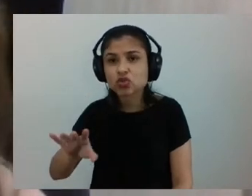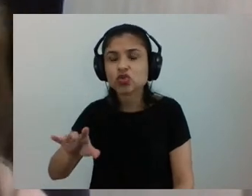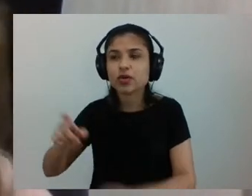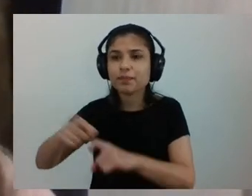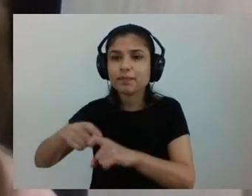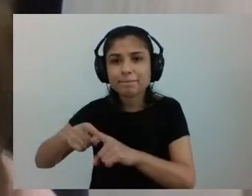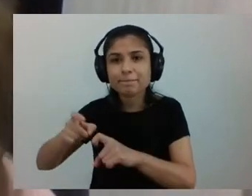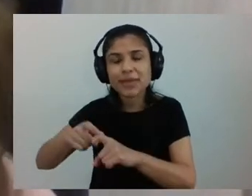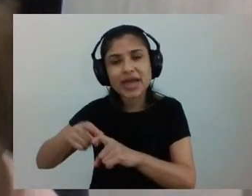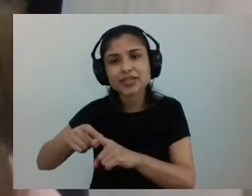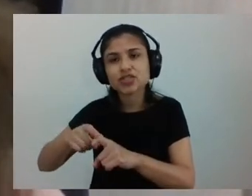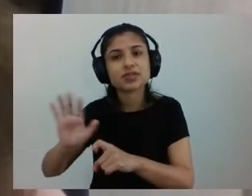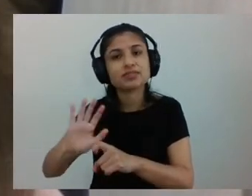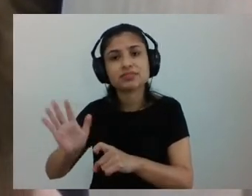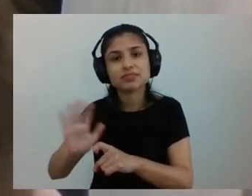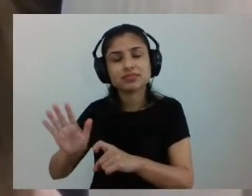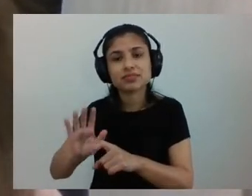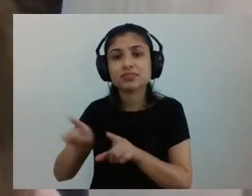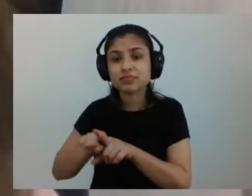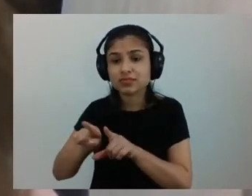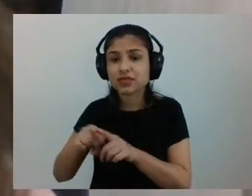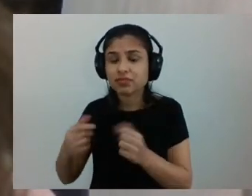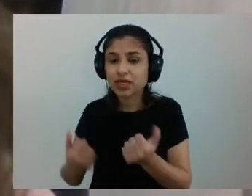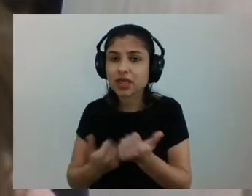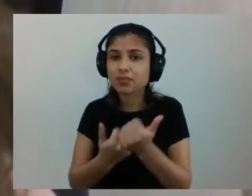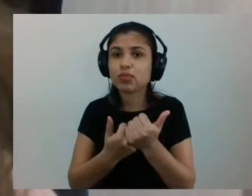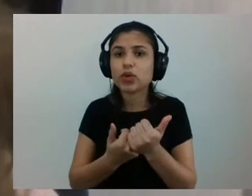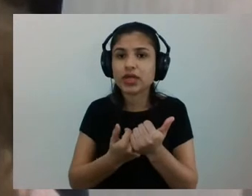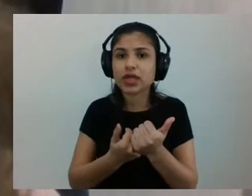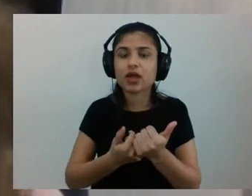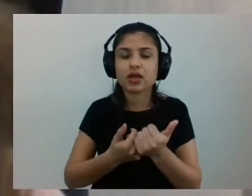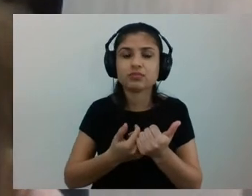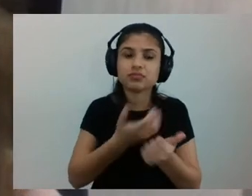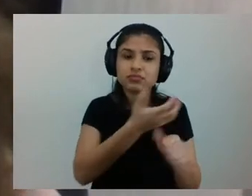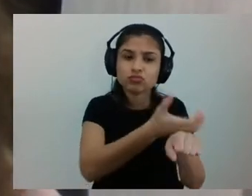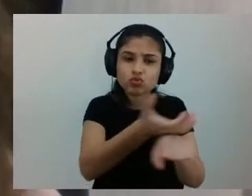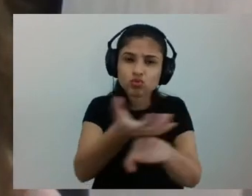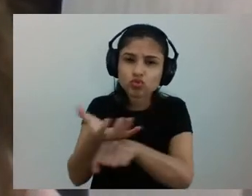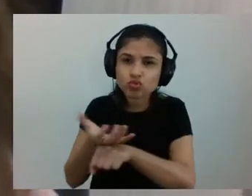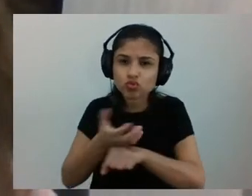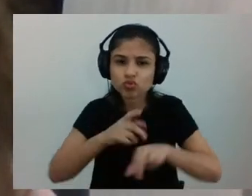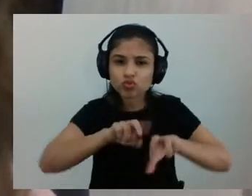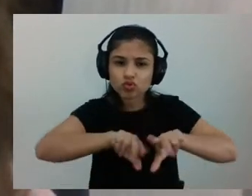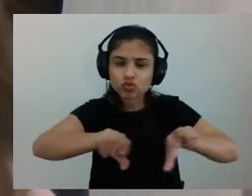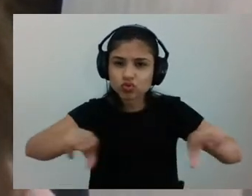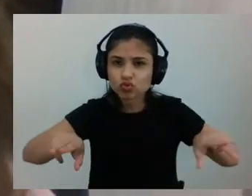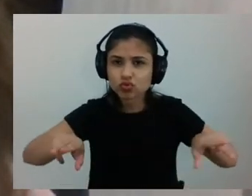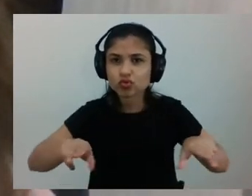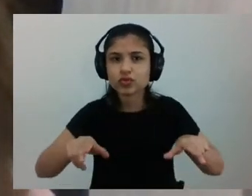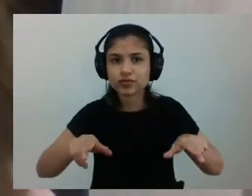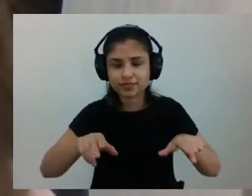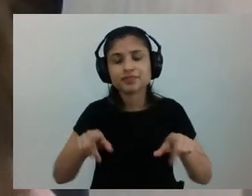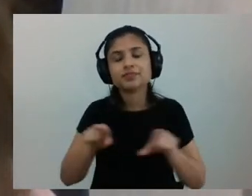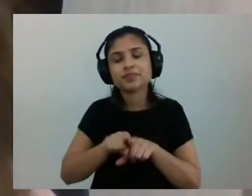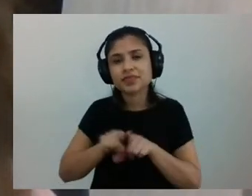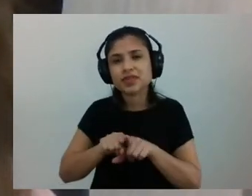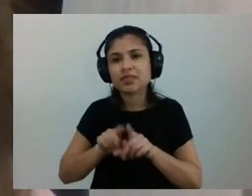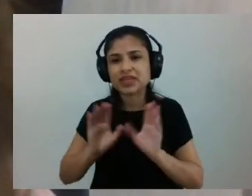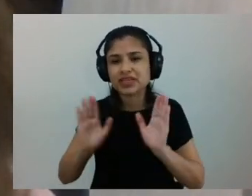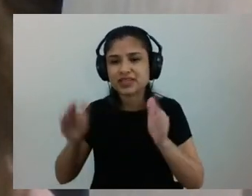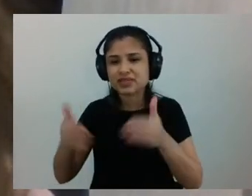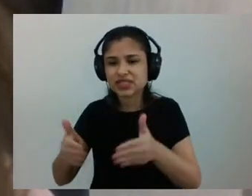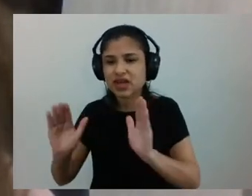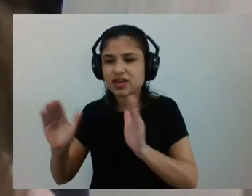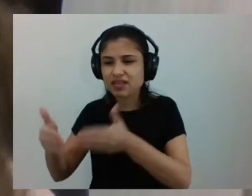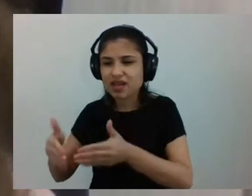gente tem que sim apoiar as residências multidisciplinares, as residências de especialidades também nas demais